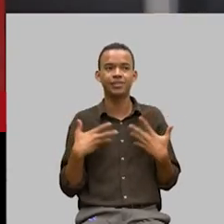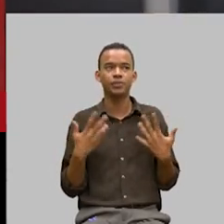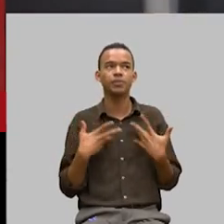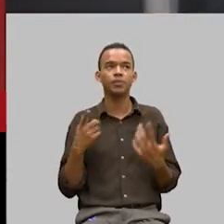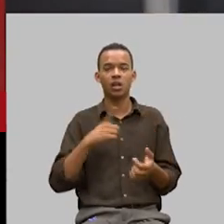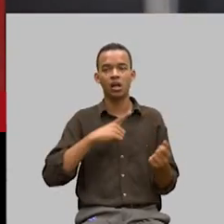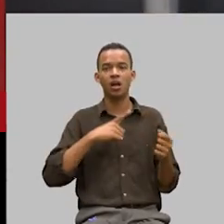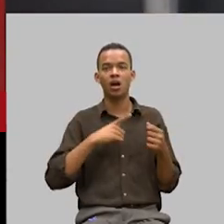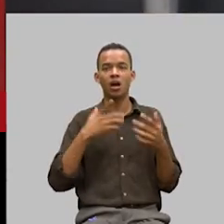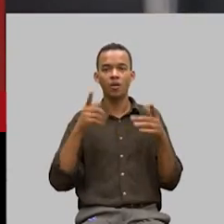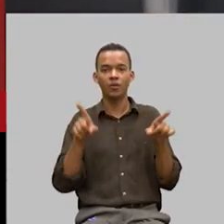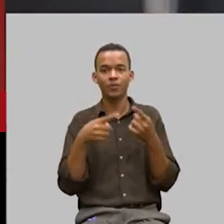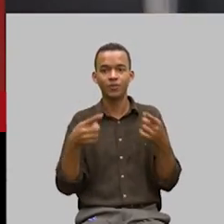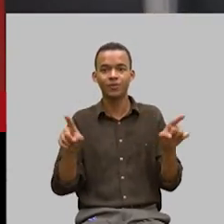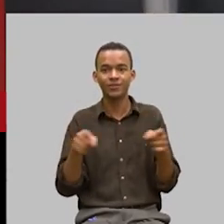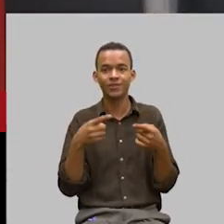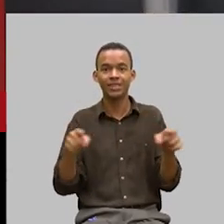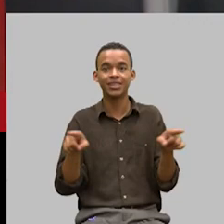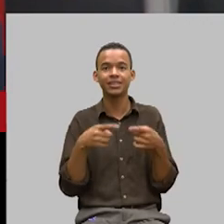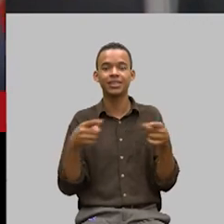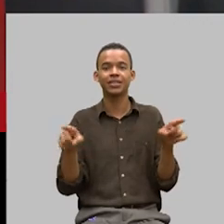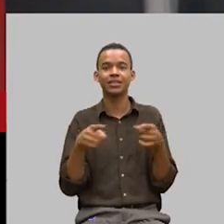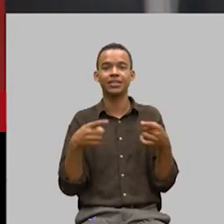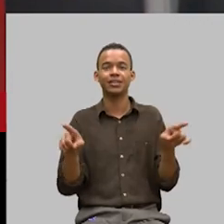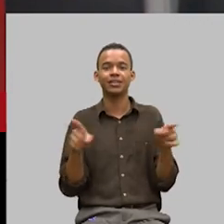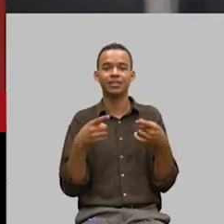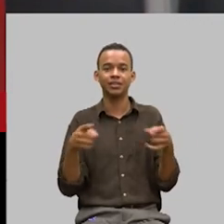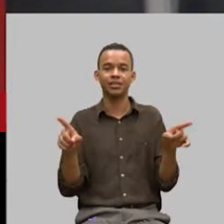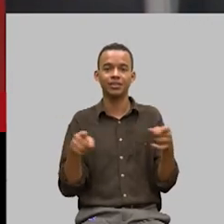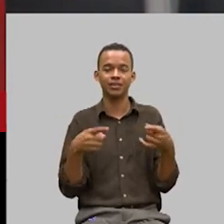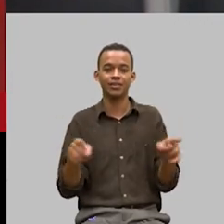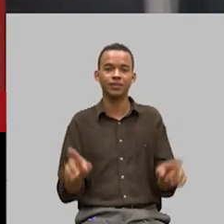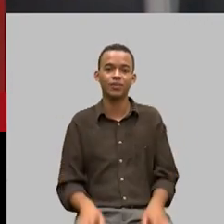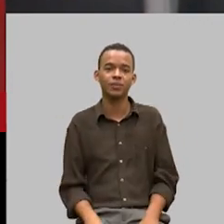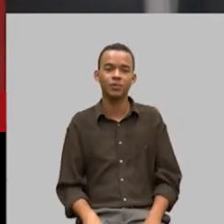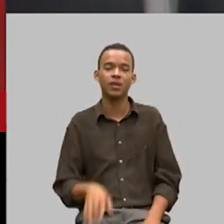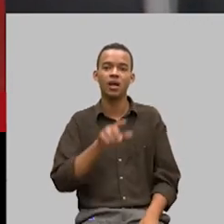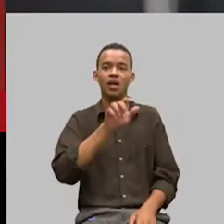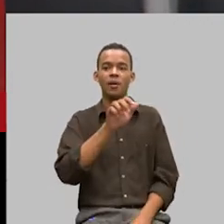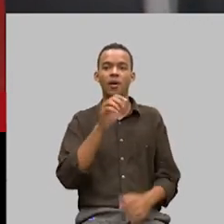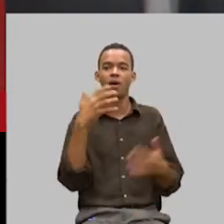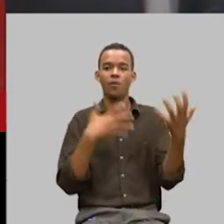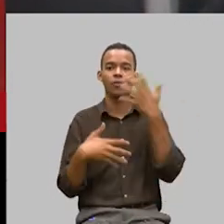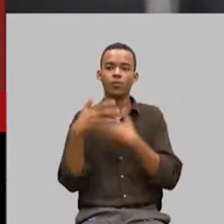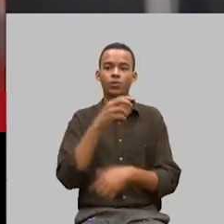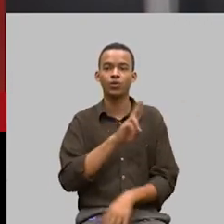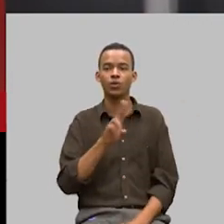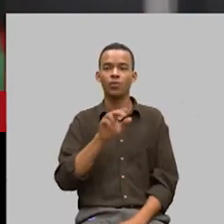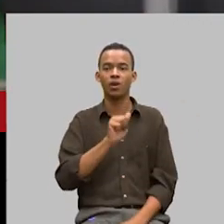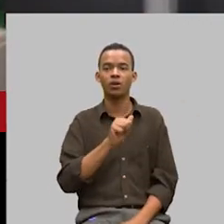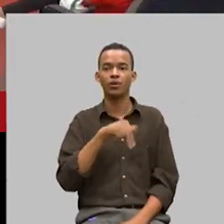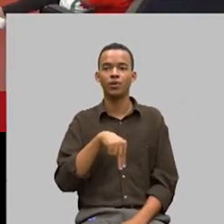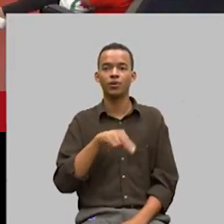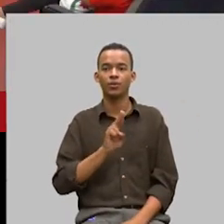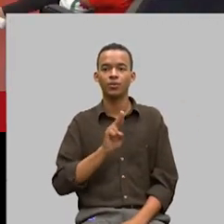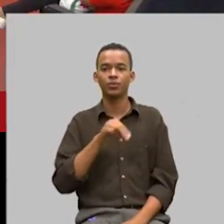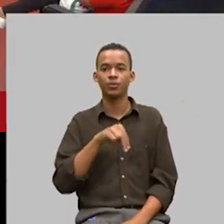apresentação Anunciação com Leleco Pimentel atenção vamos aplaudir